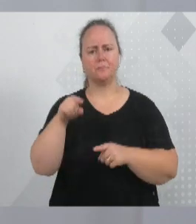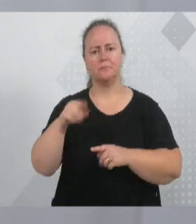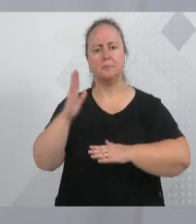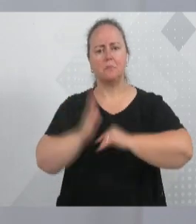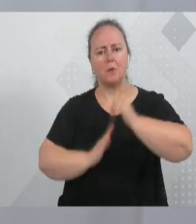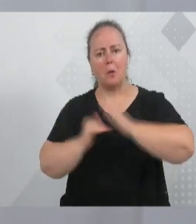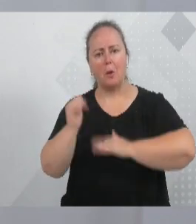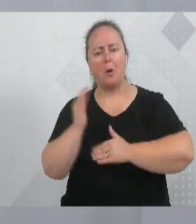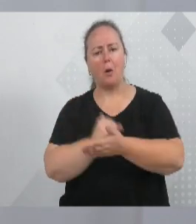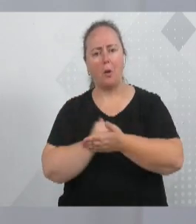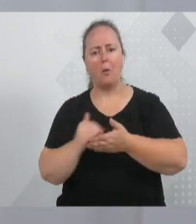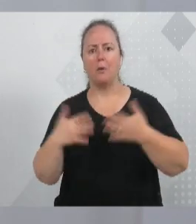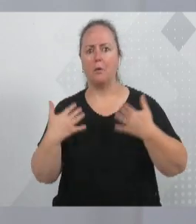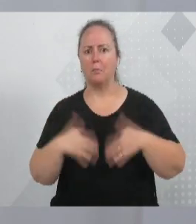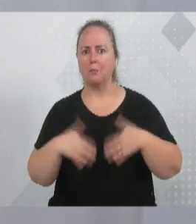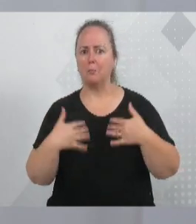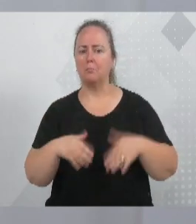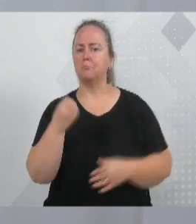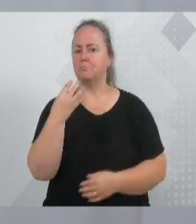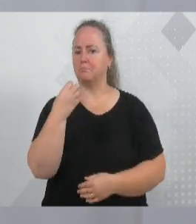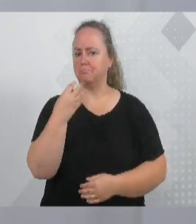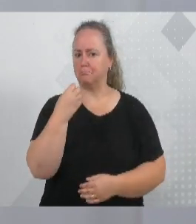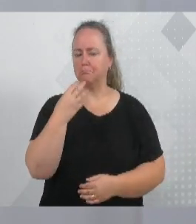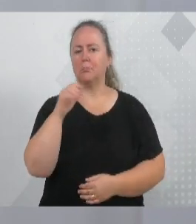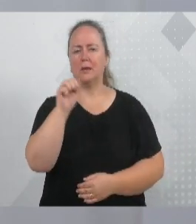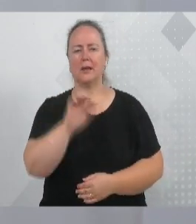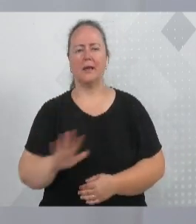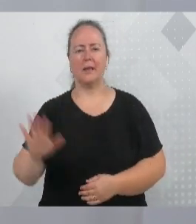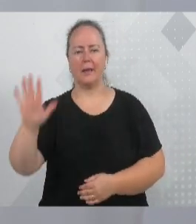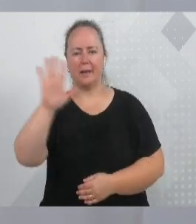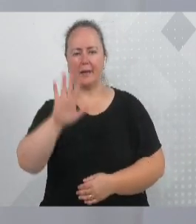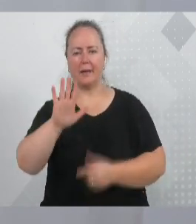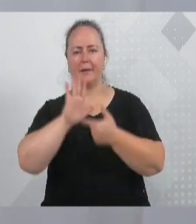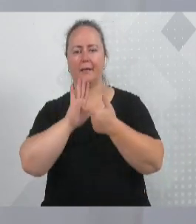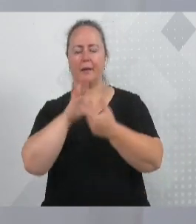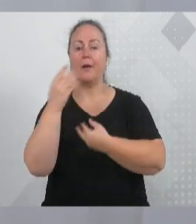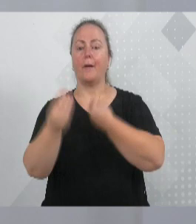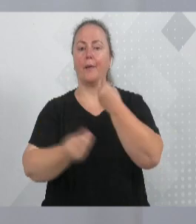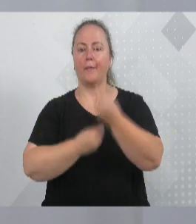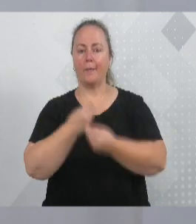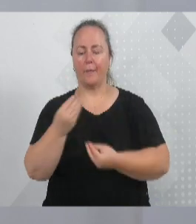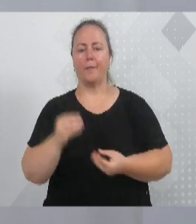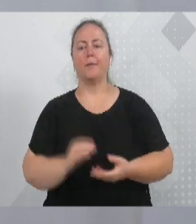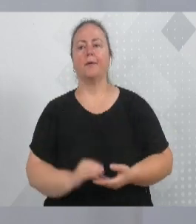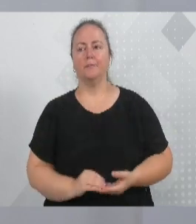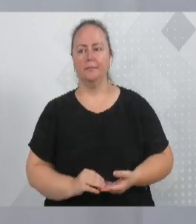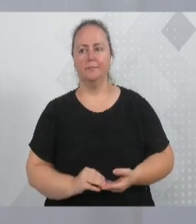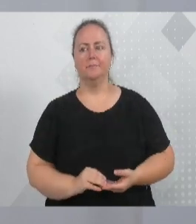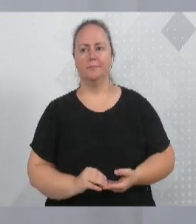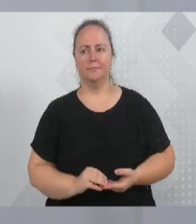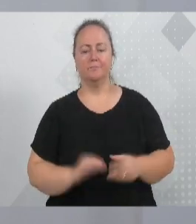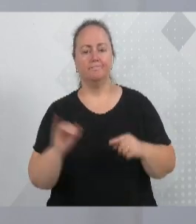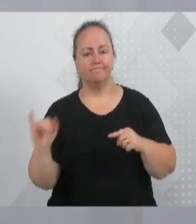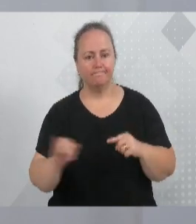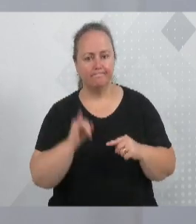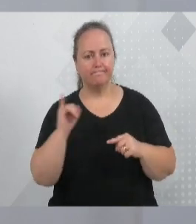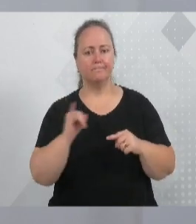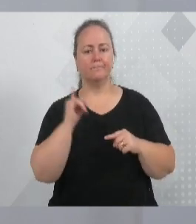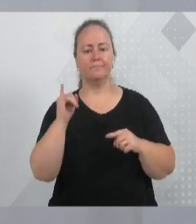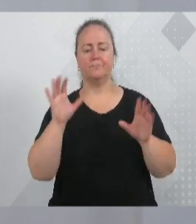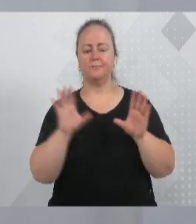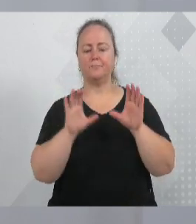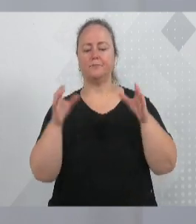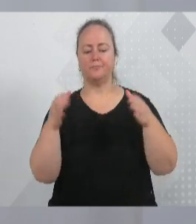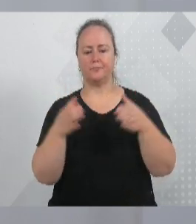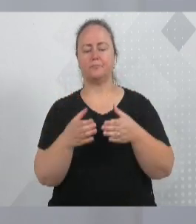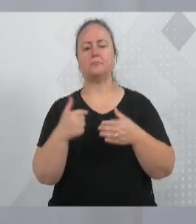vapor ali tem até uma imagem para colocar ali importante importante comunidade eu sei que